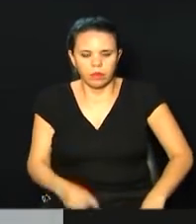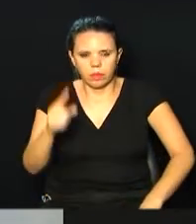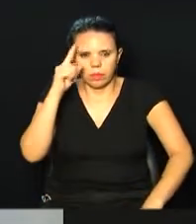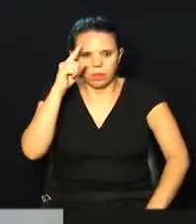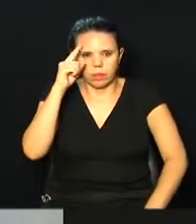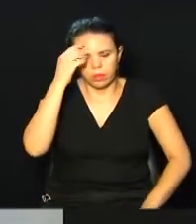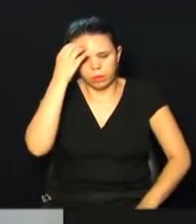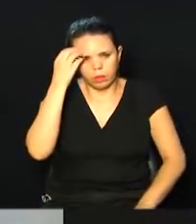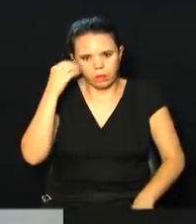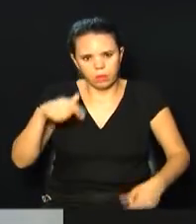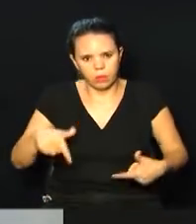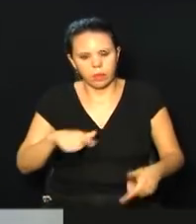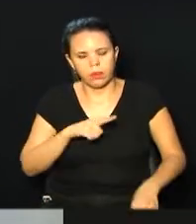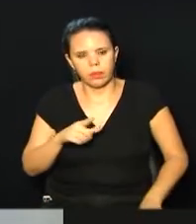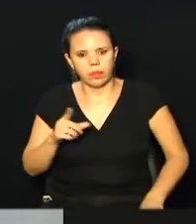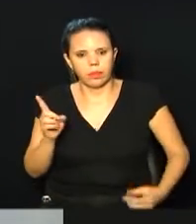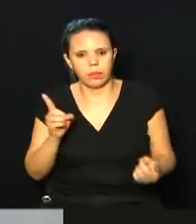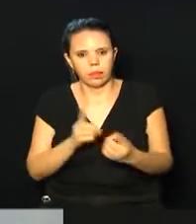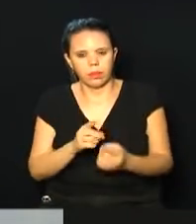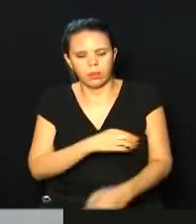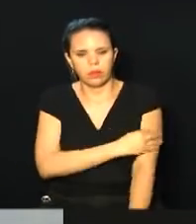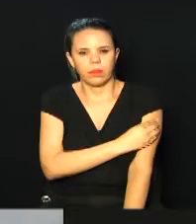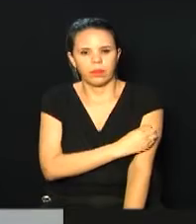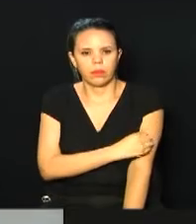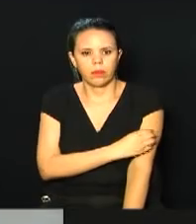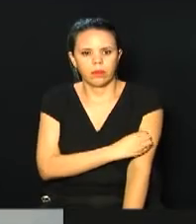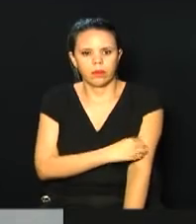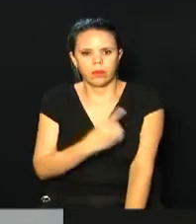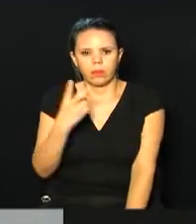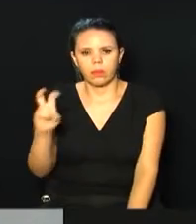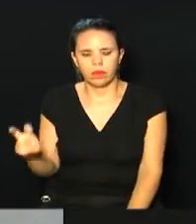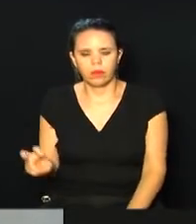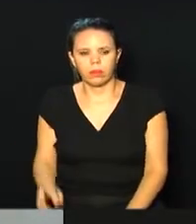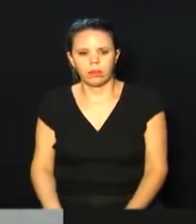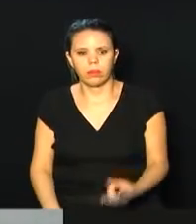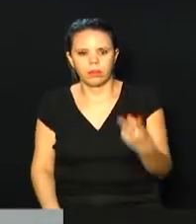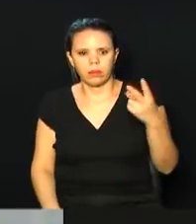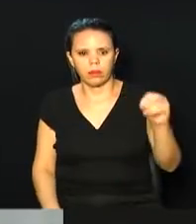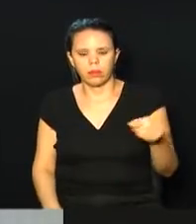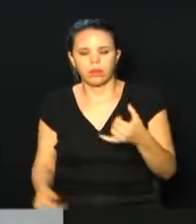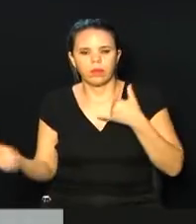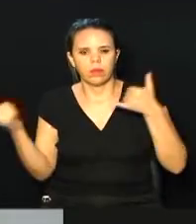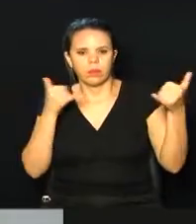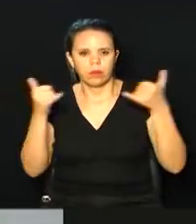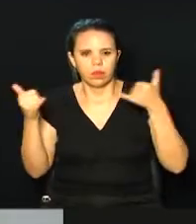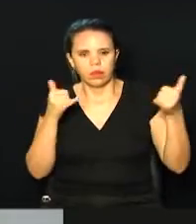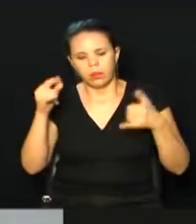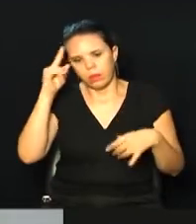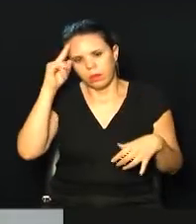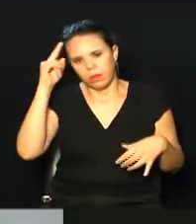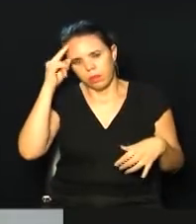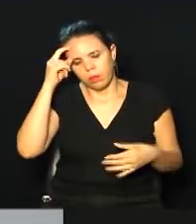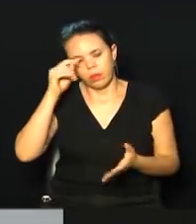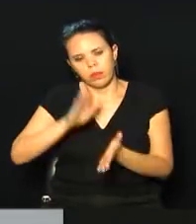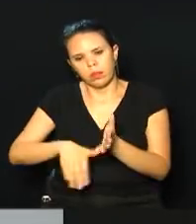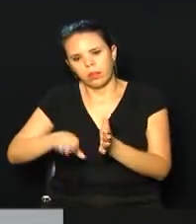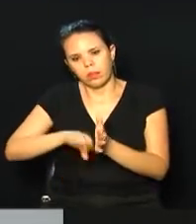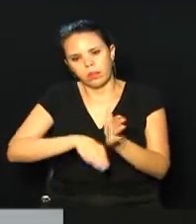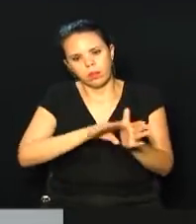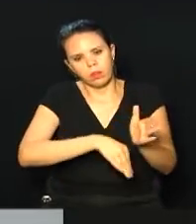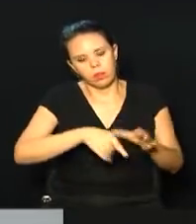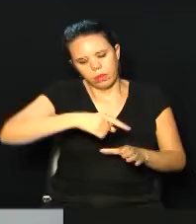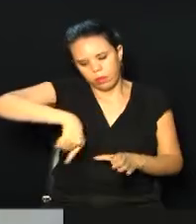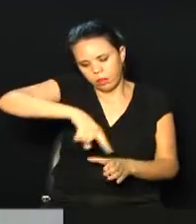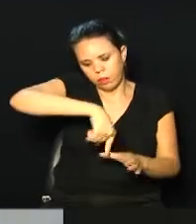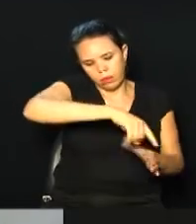dia. Ela atende entre 15 a 20 chamadas para desobstruir